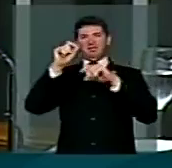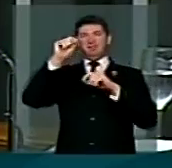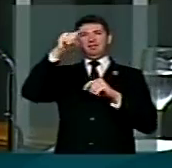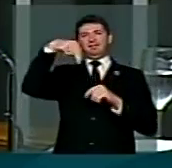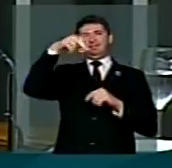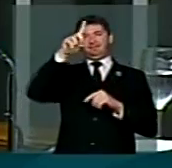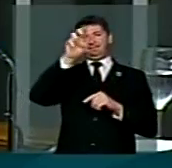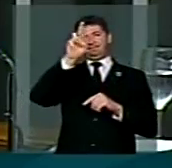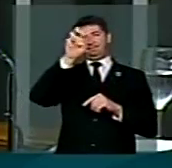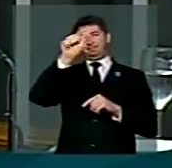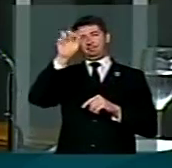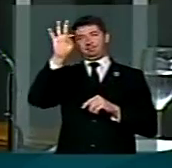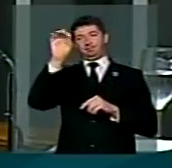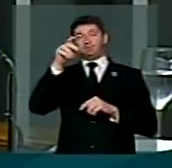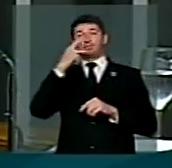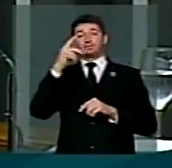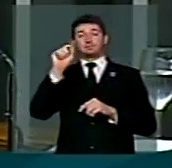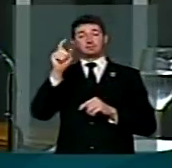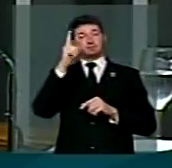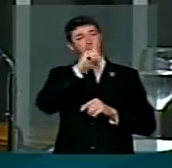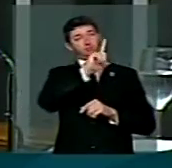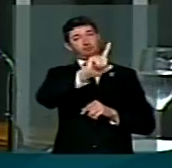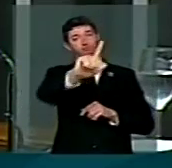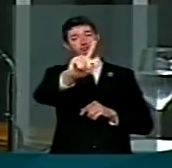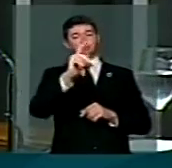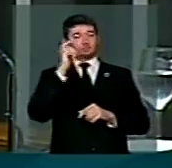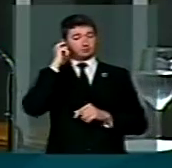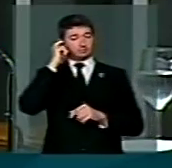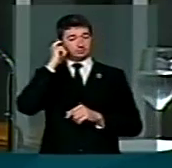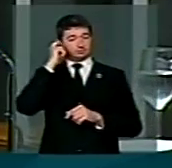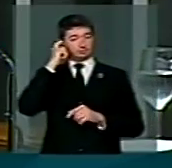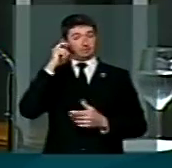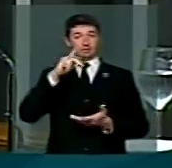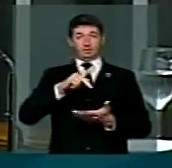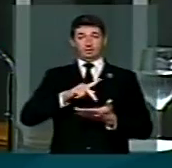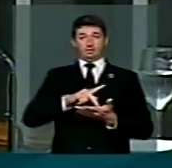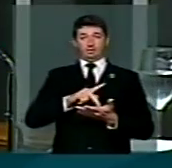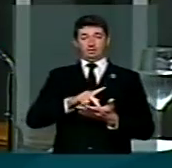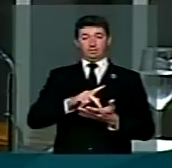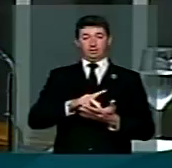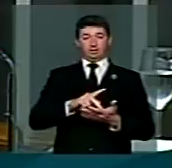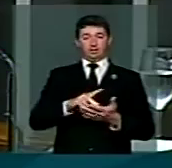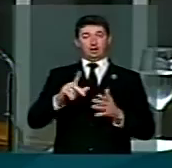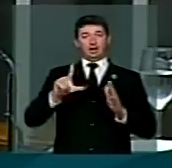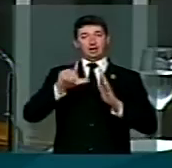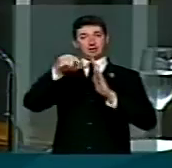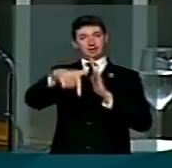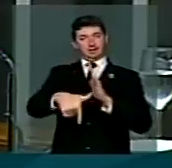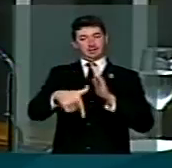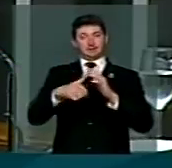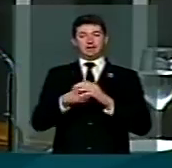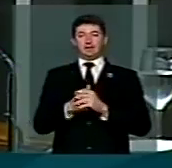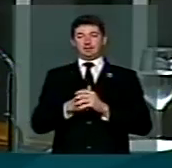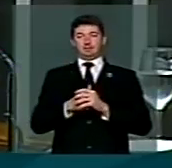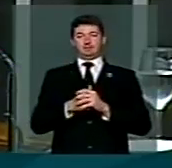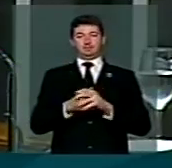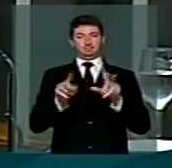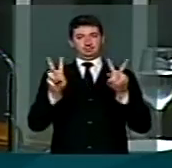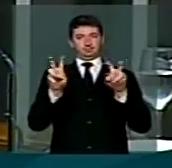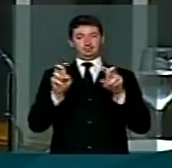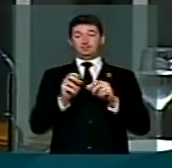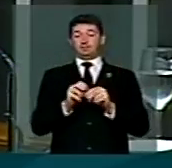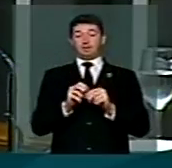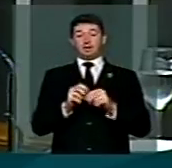Andreato, intitulado A Verdade Ainda Que Tardia, entre aspas, e